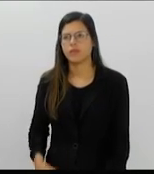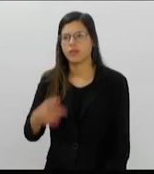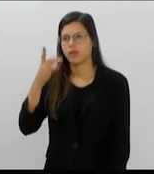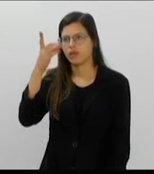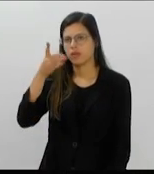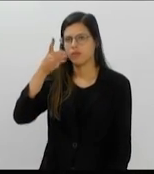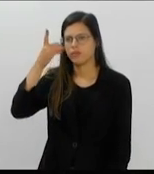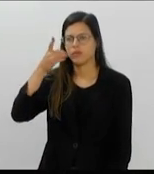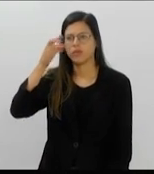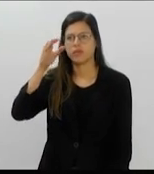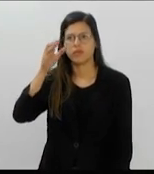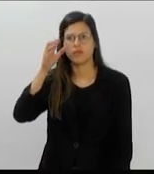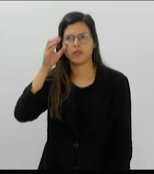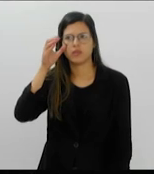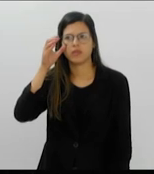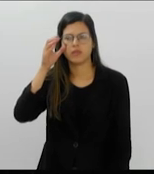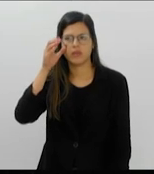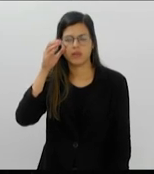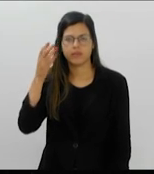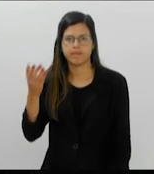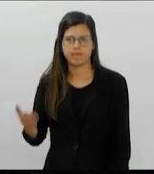deputada Célia Jordão,